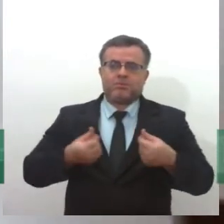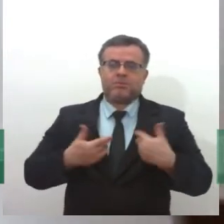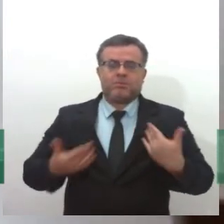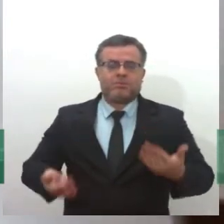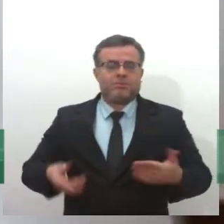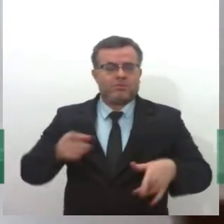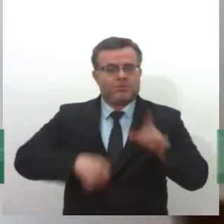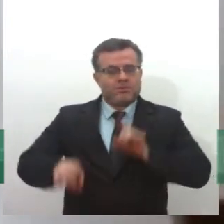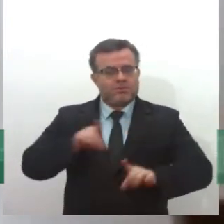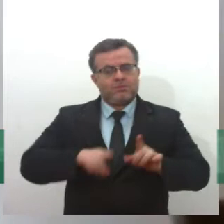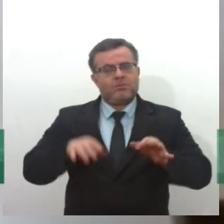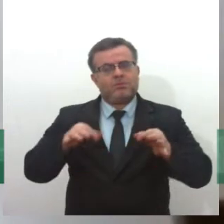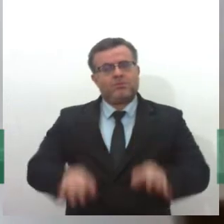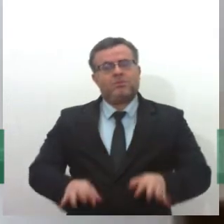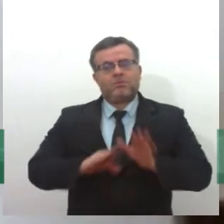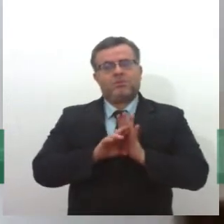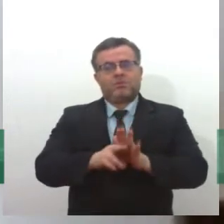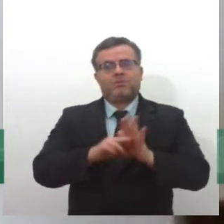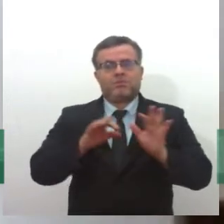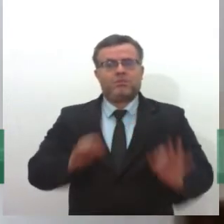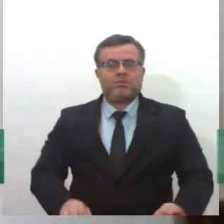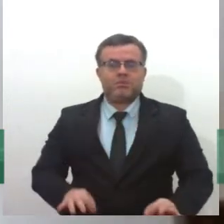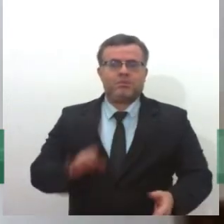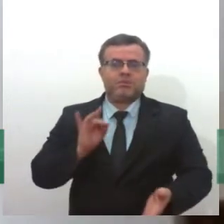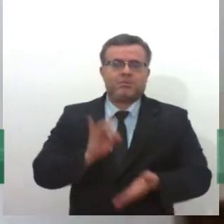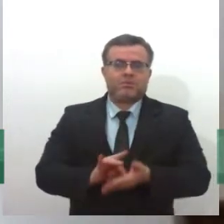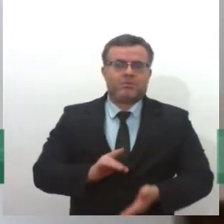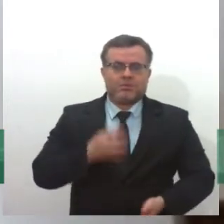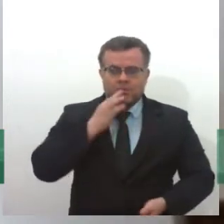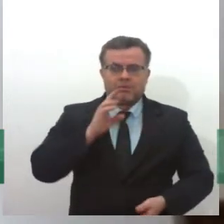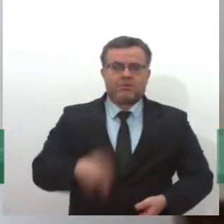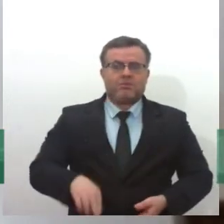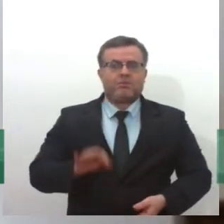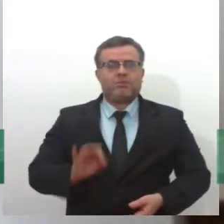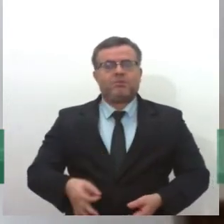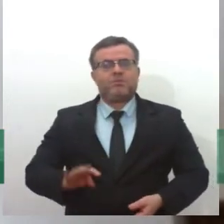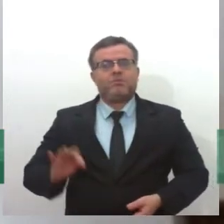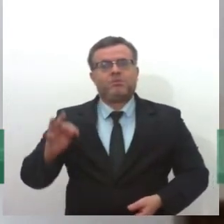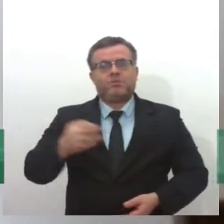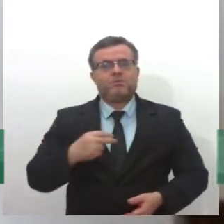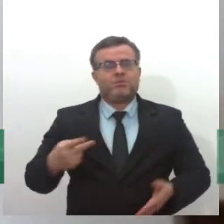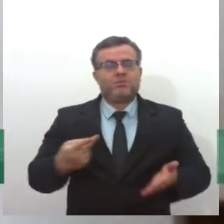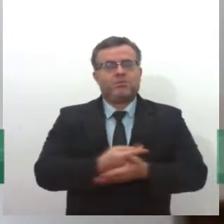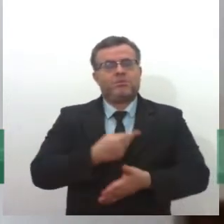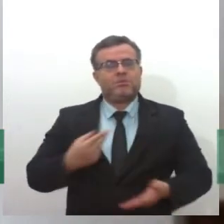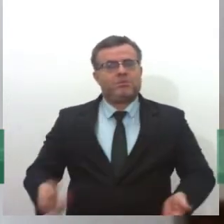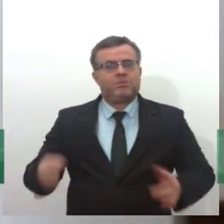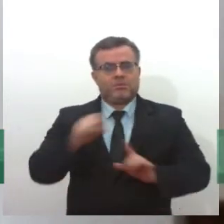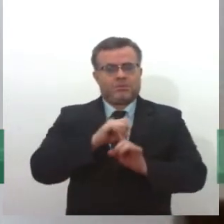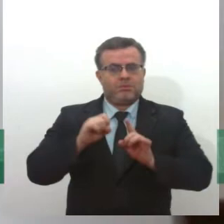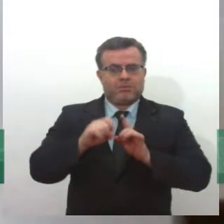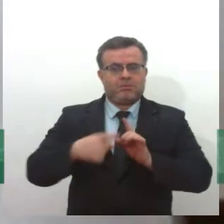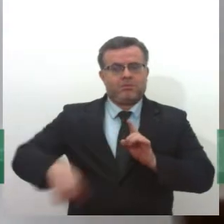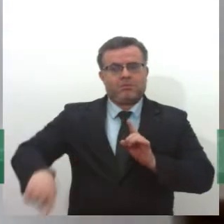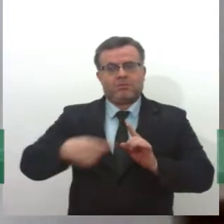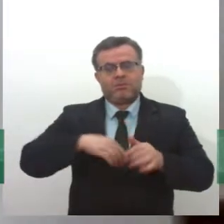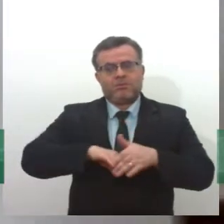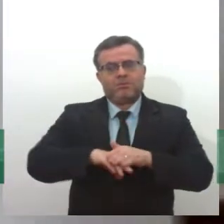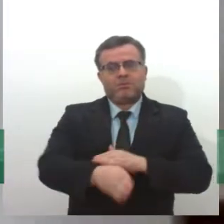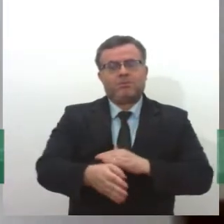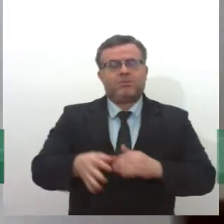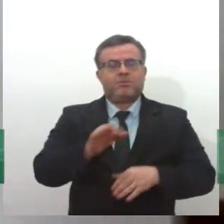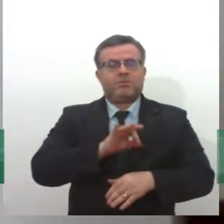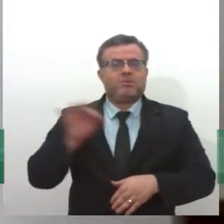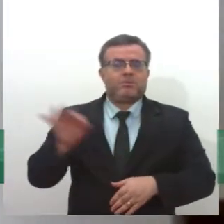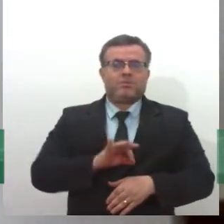a gente garantir a representação equitativa da totalidade da sociedade, a gente está engessando num percentual para dizer assim, eu